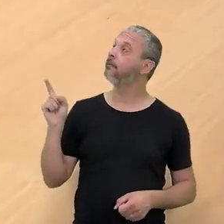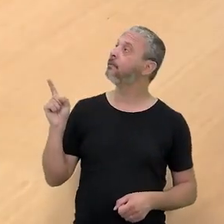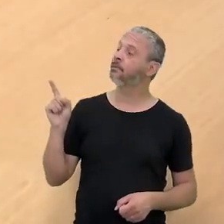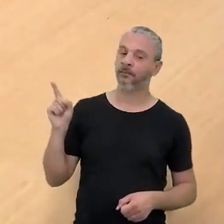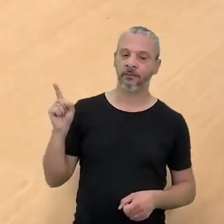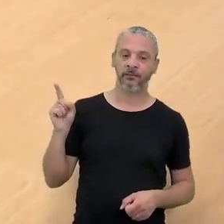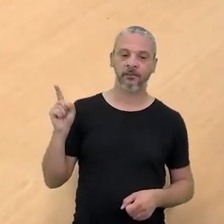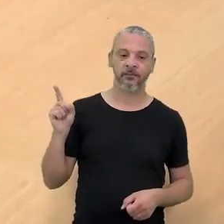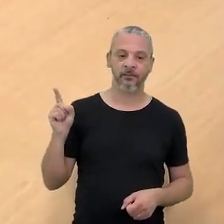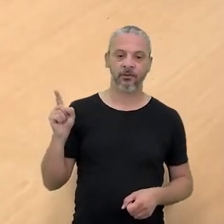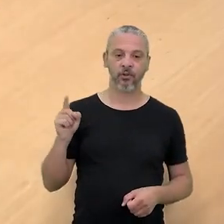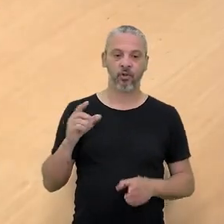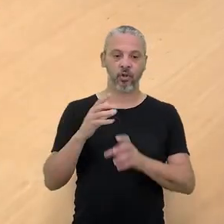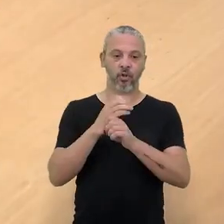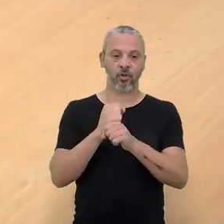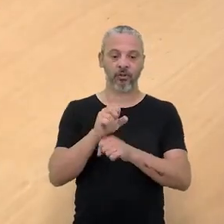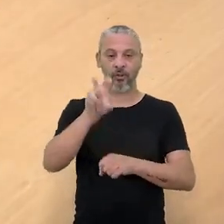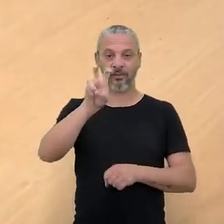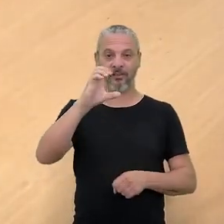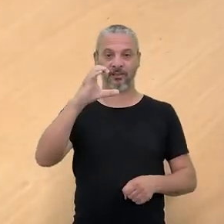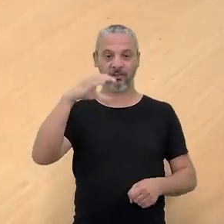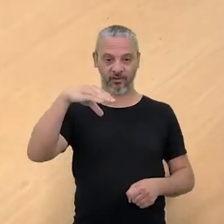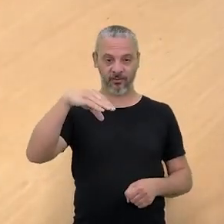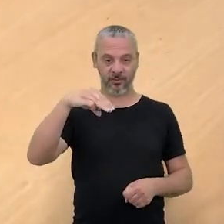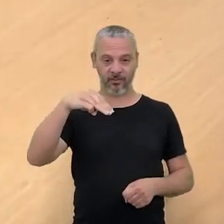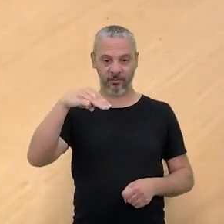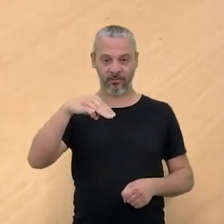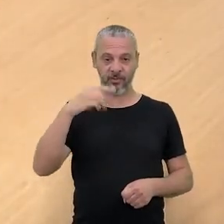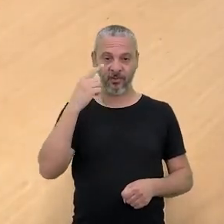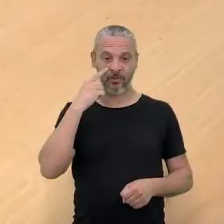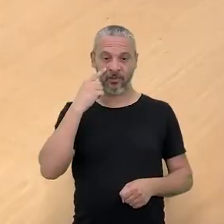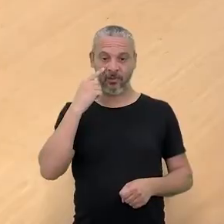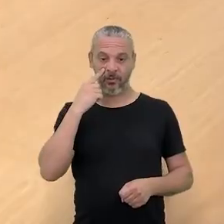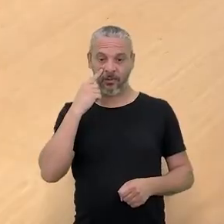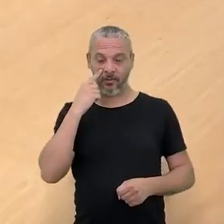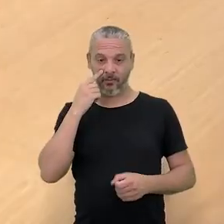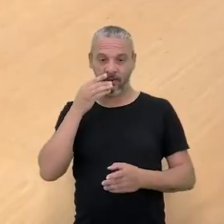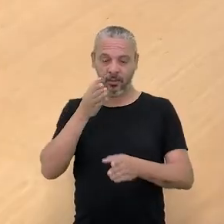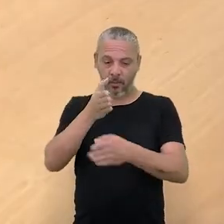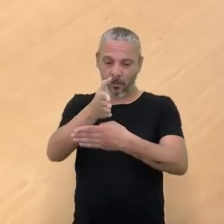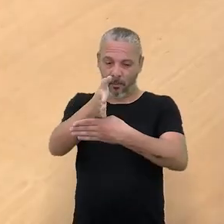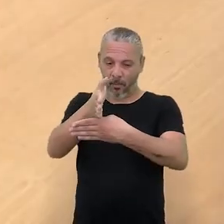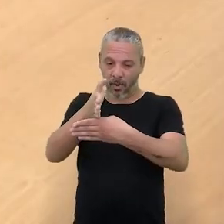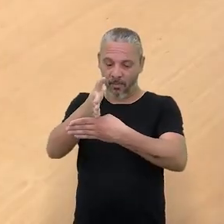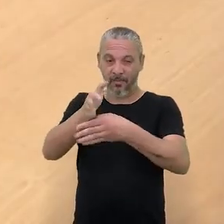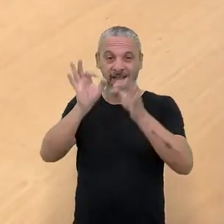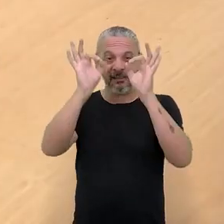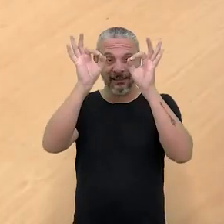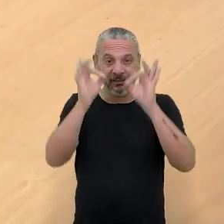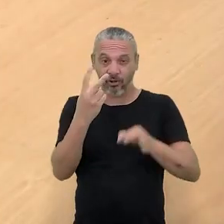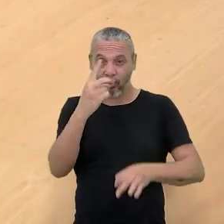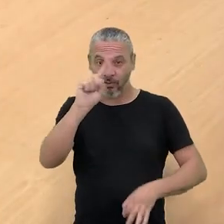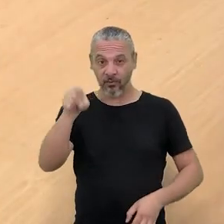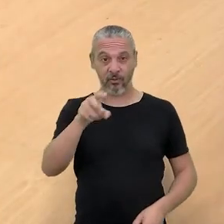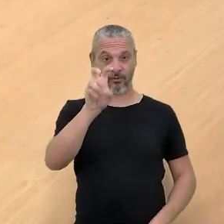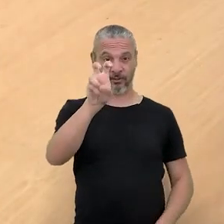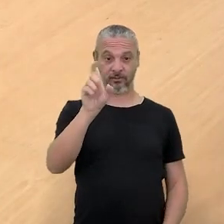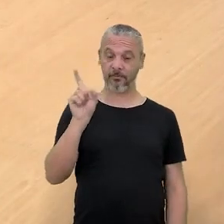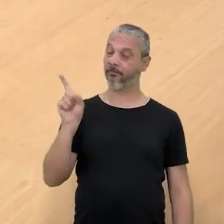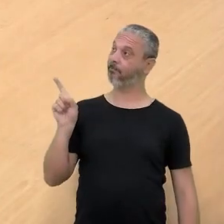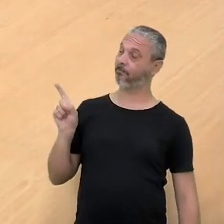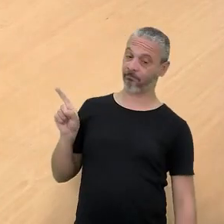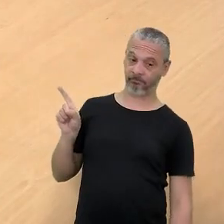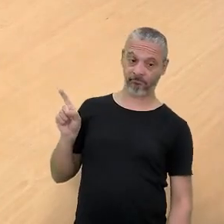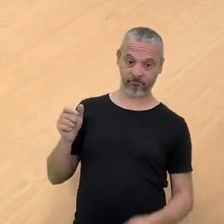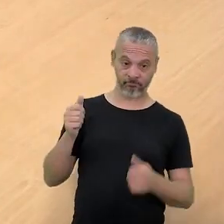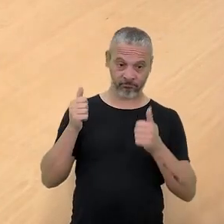tenho a caixinha aqui que ela tem 5 centímetros, eu vou marcar exatamente qual é o centro dela, que é os 2,5.